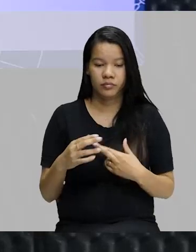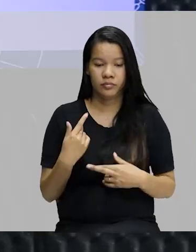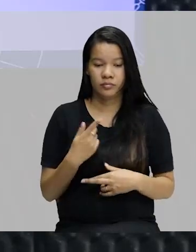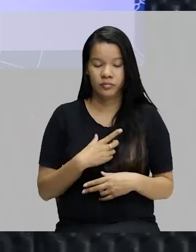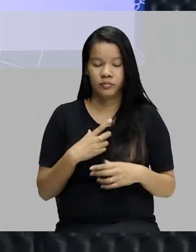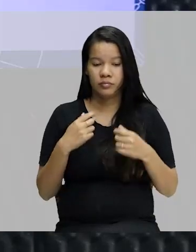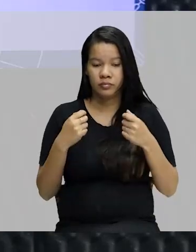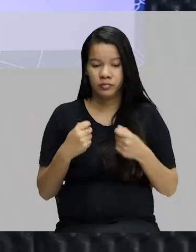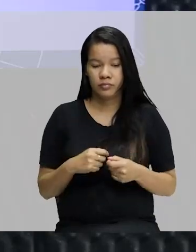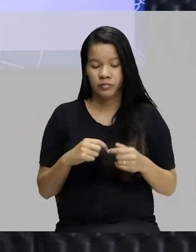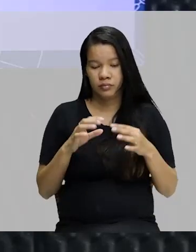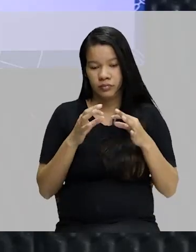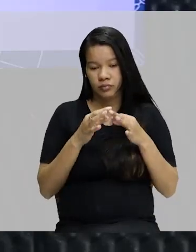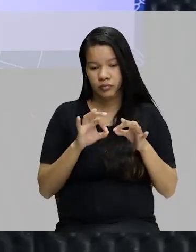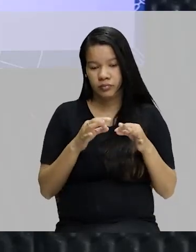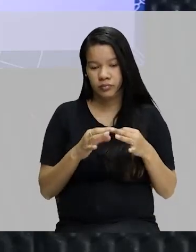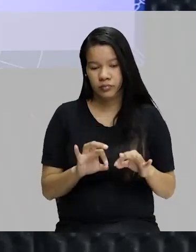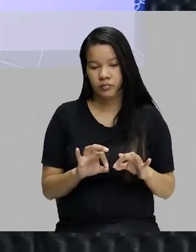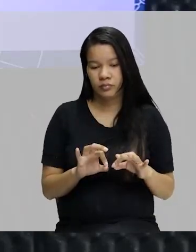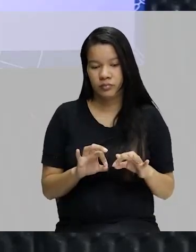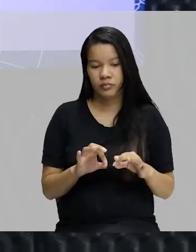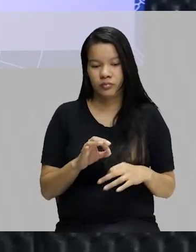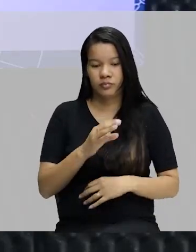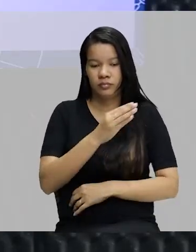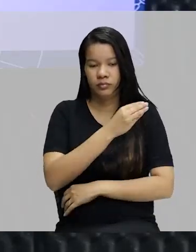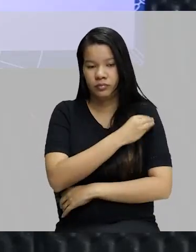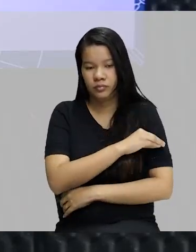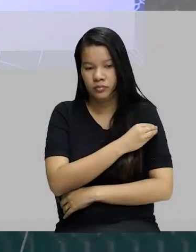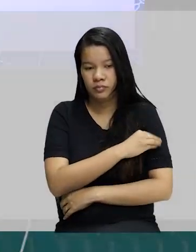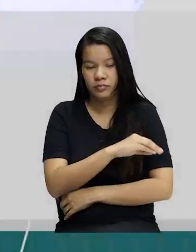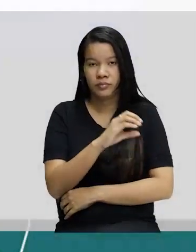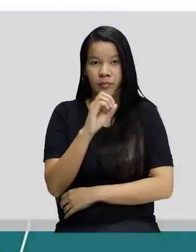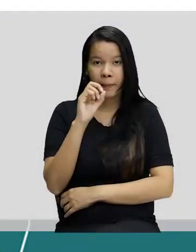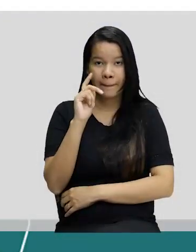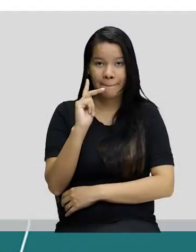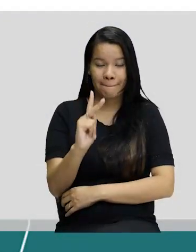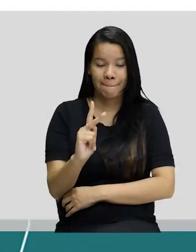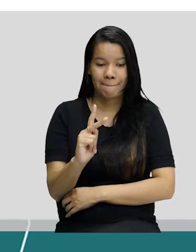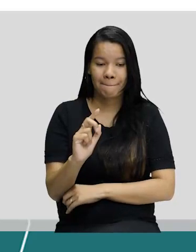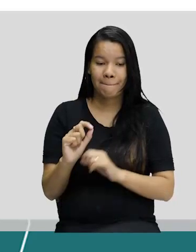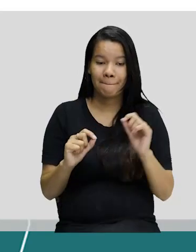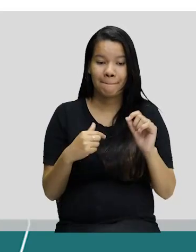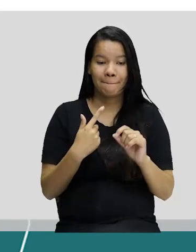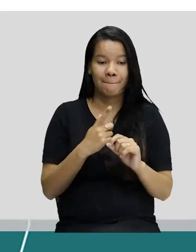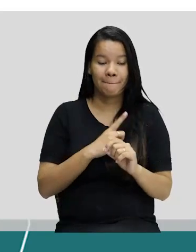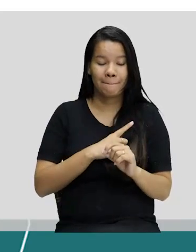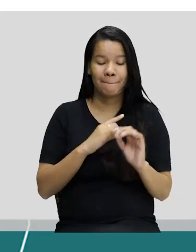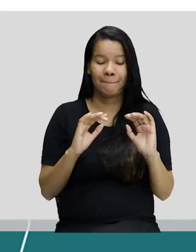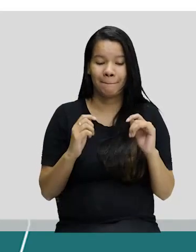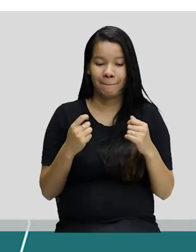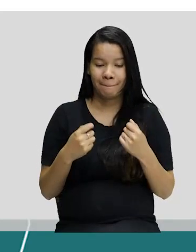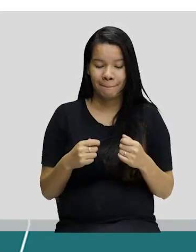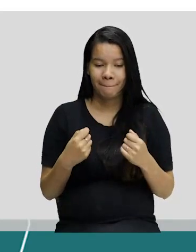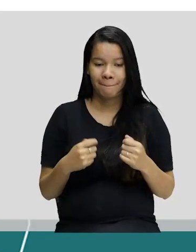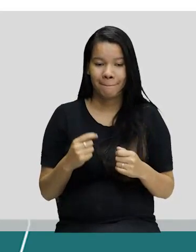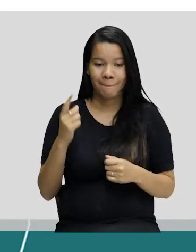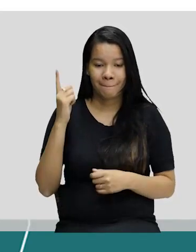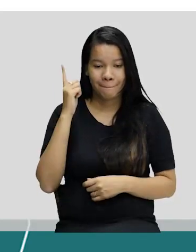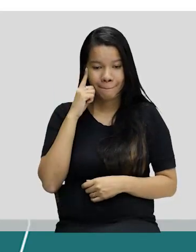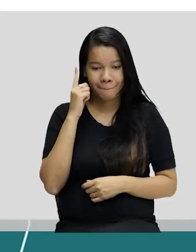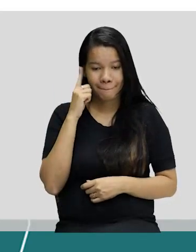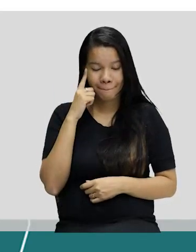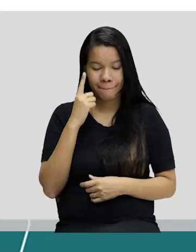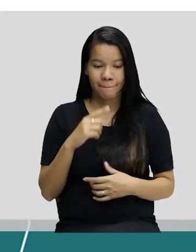possibilita sintetizar os álcools, certo? O que a gente precisa ter em